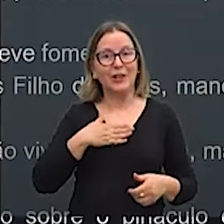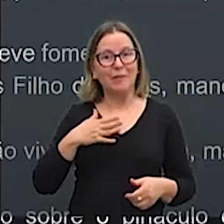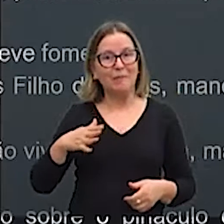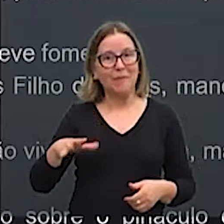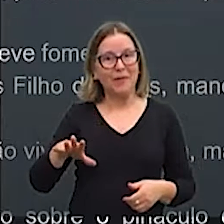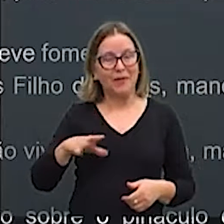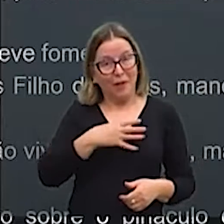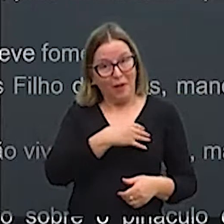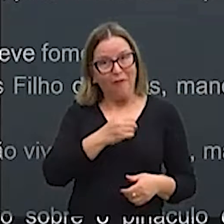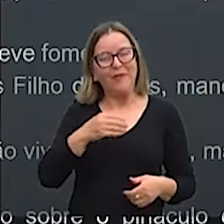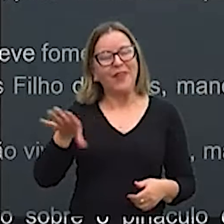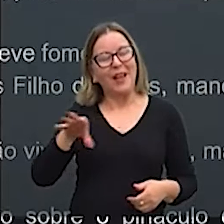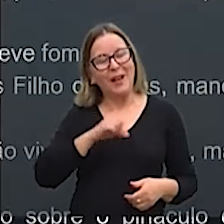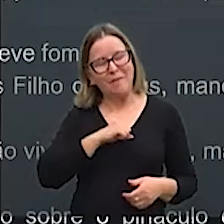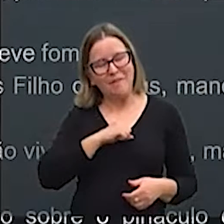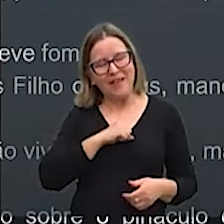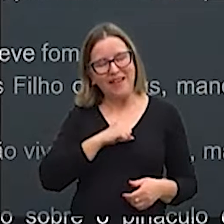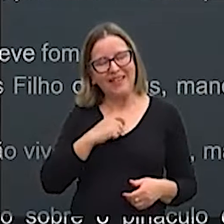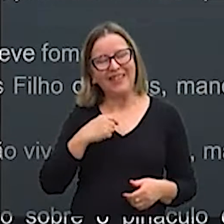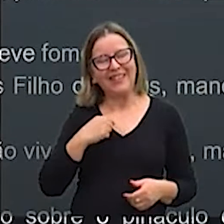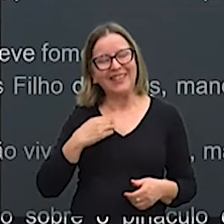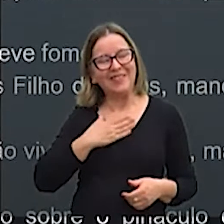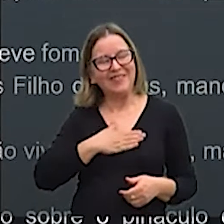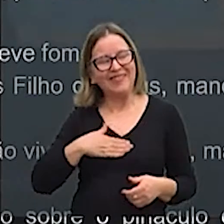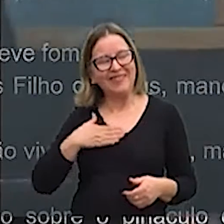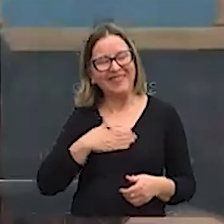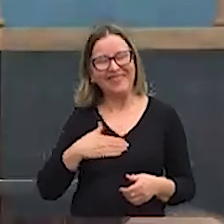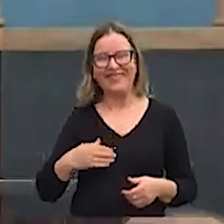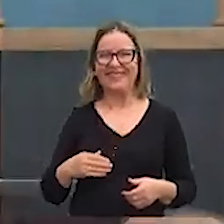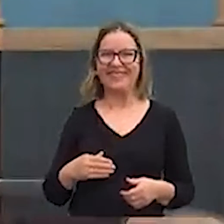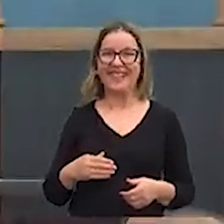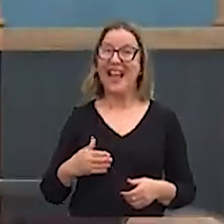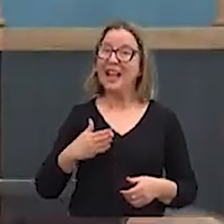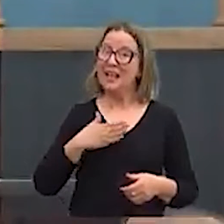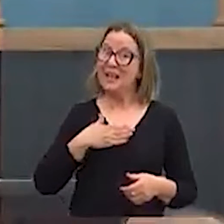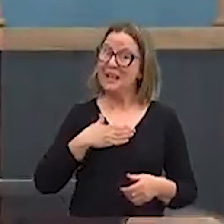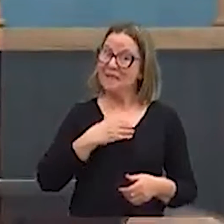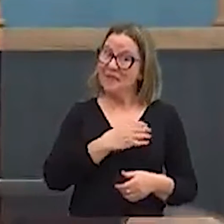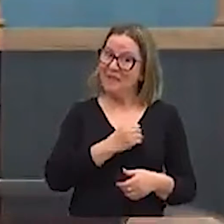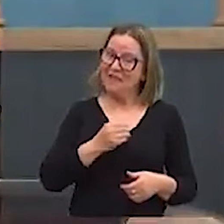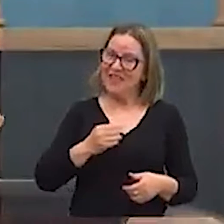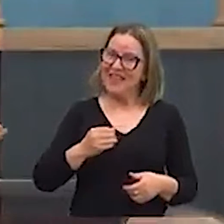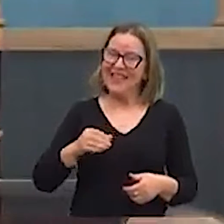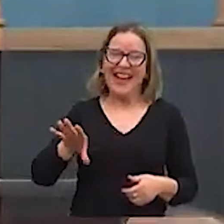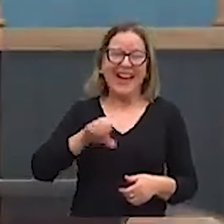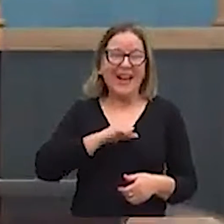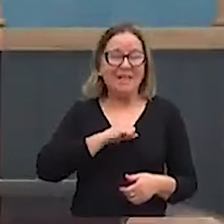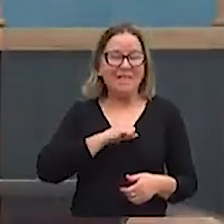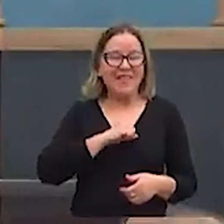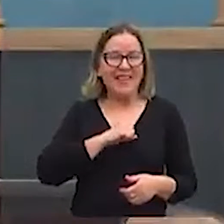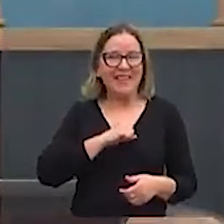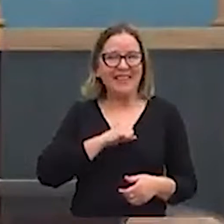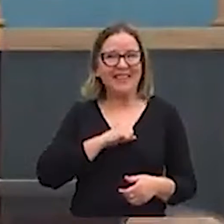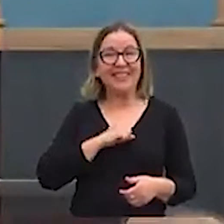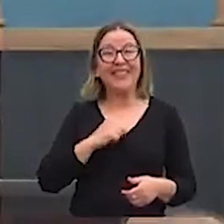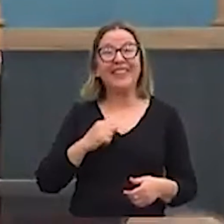amado, em quem me comprazo. Oh, meu filho amado, em quem eu tenho todo o prazer.